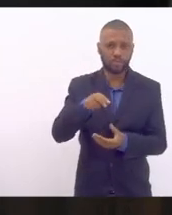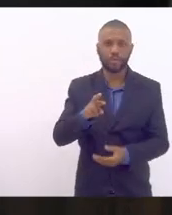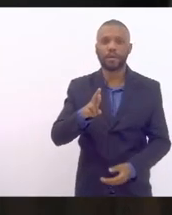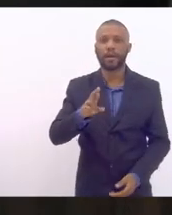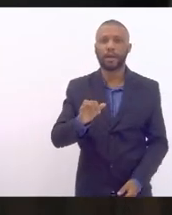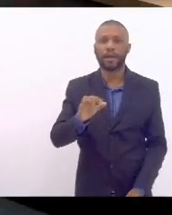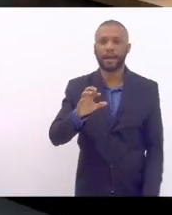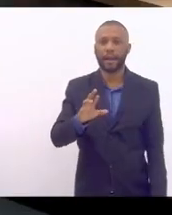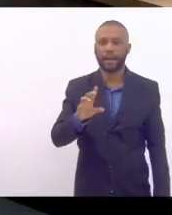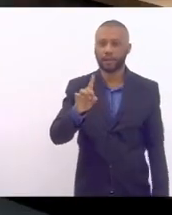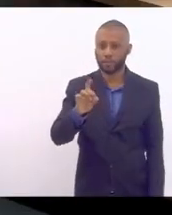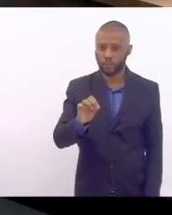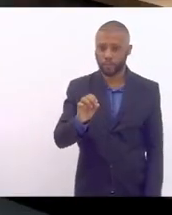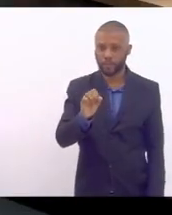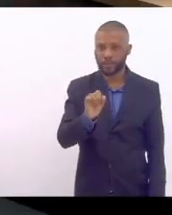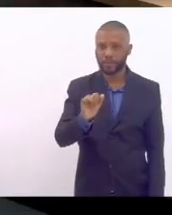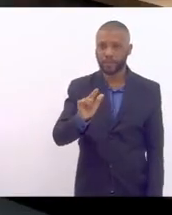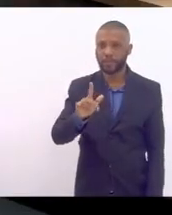Silva Cardoso